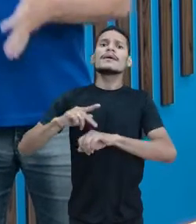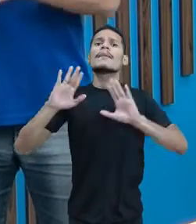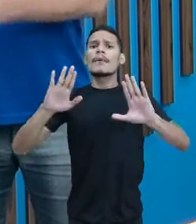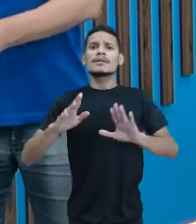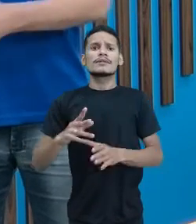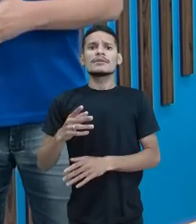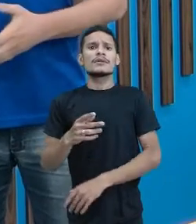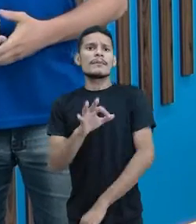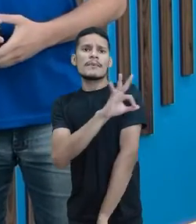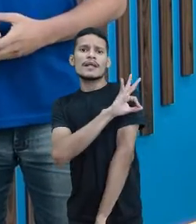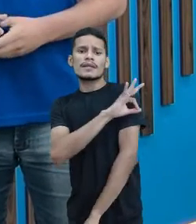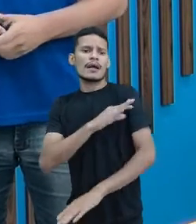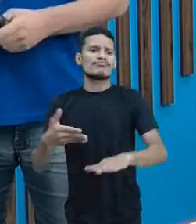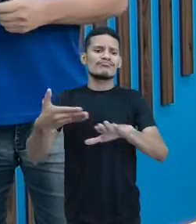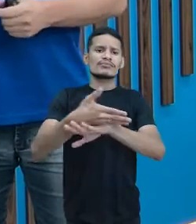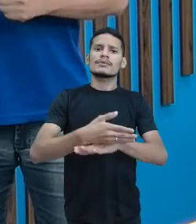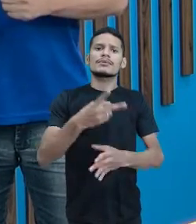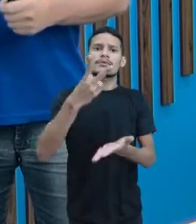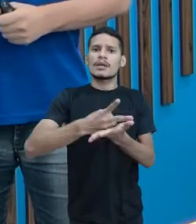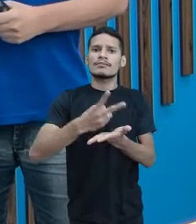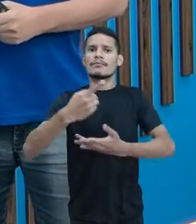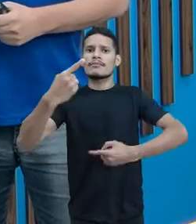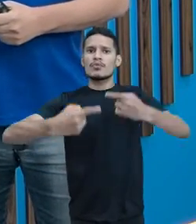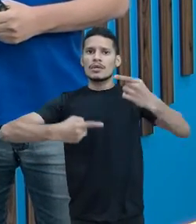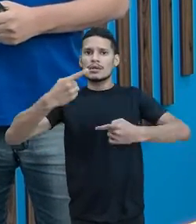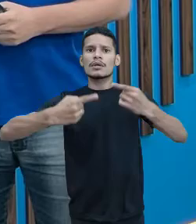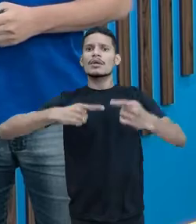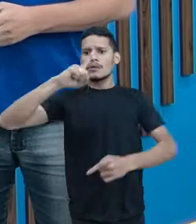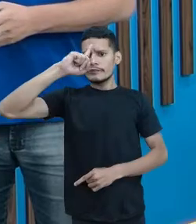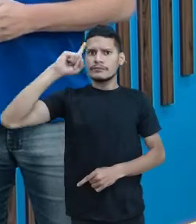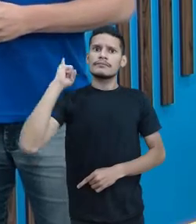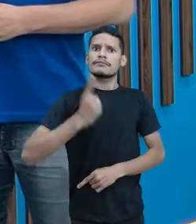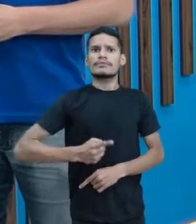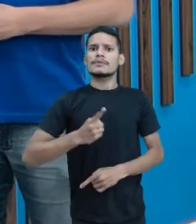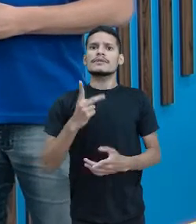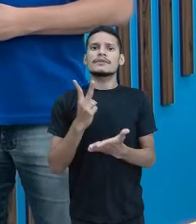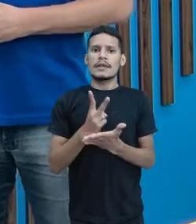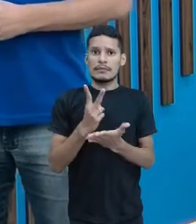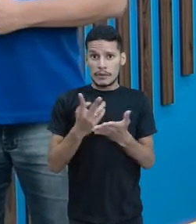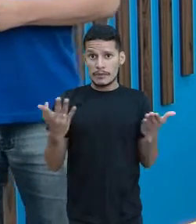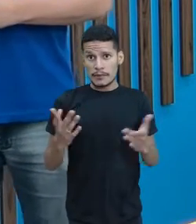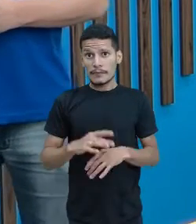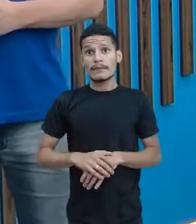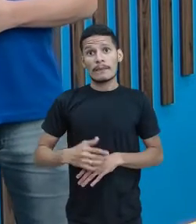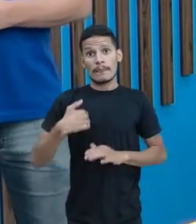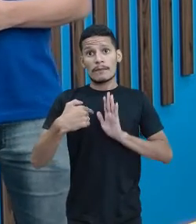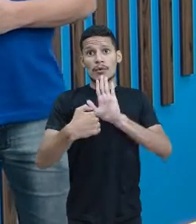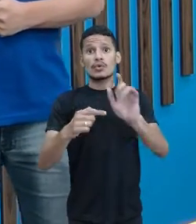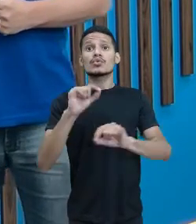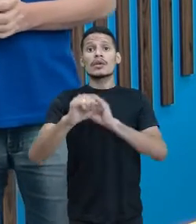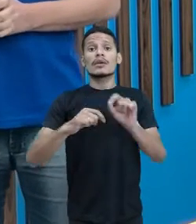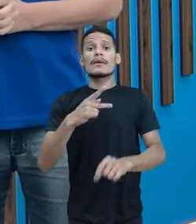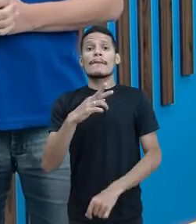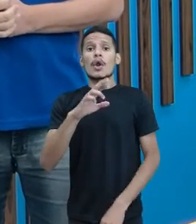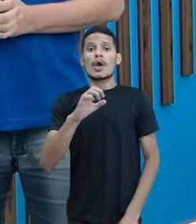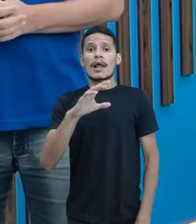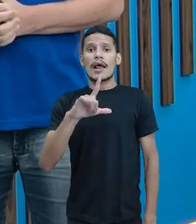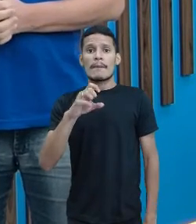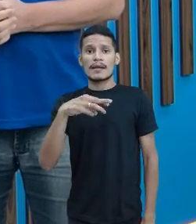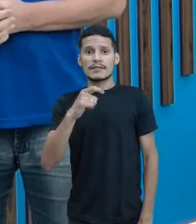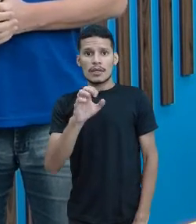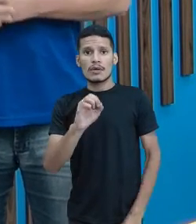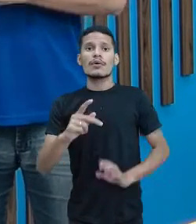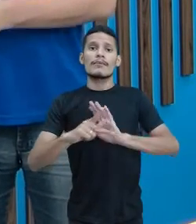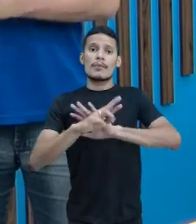se metendo na política e frequentemente de forma autoritária. Aí eu já aponto, inclusive, a própria proclamação da República no